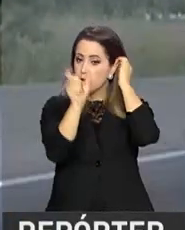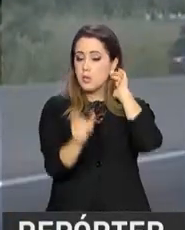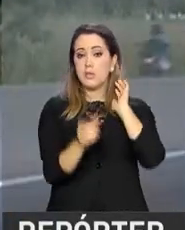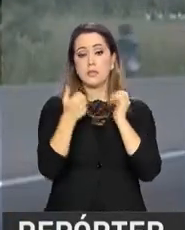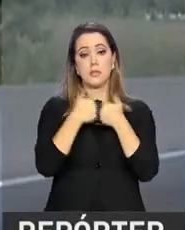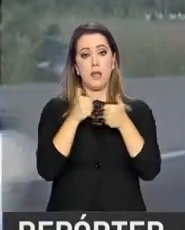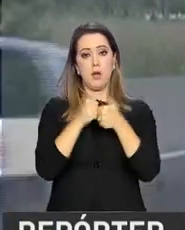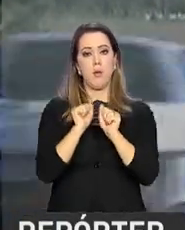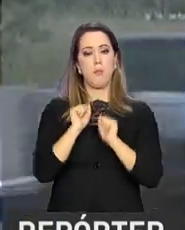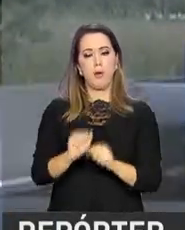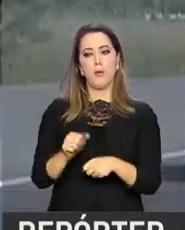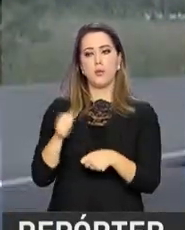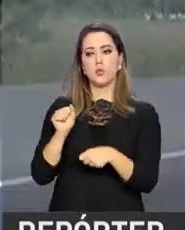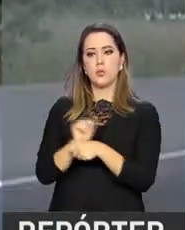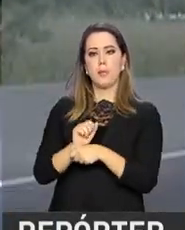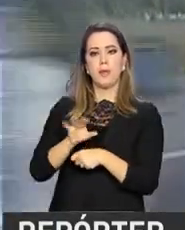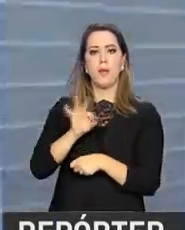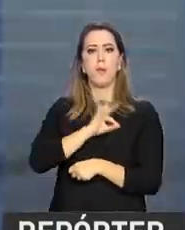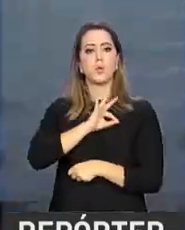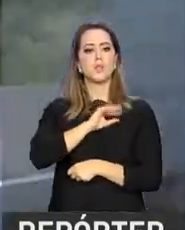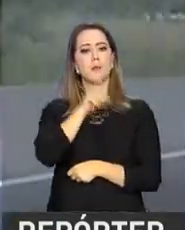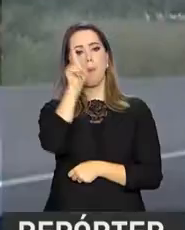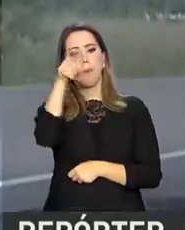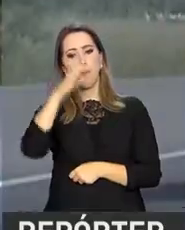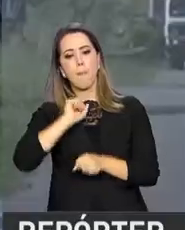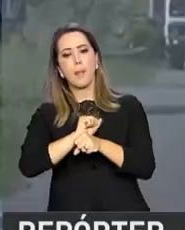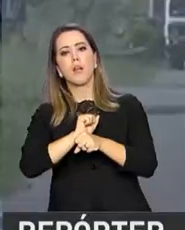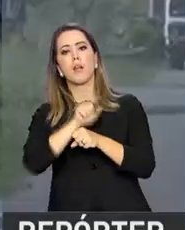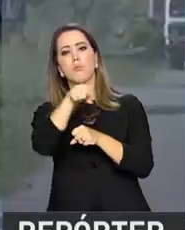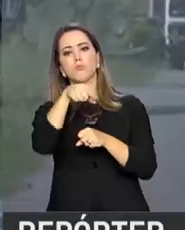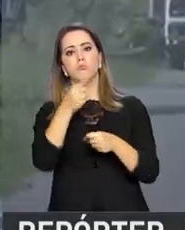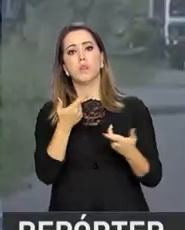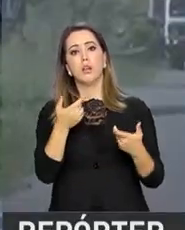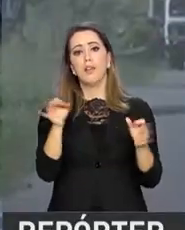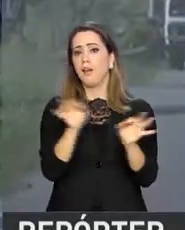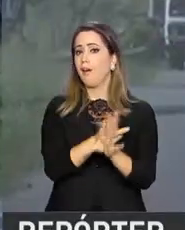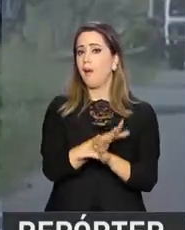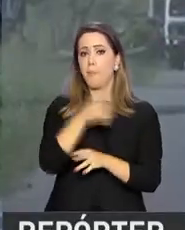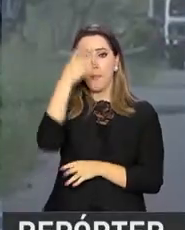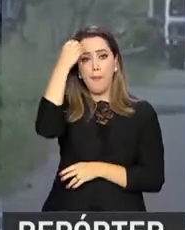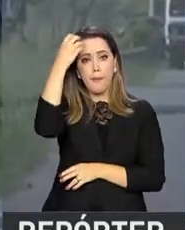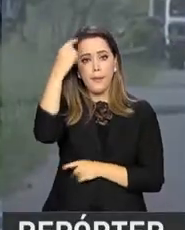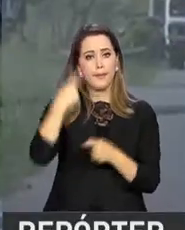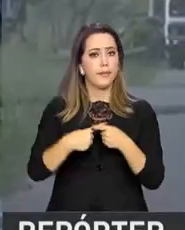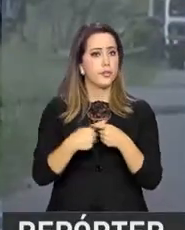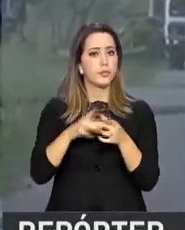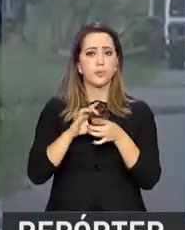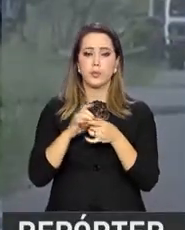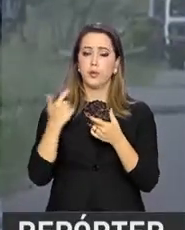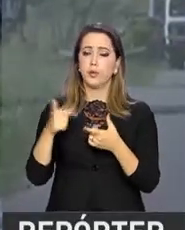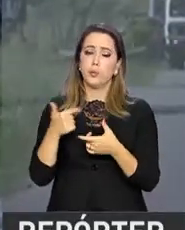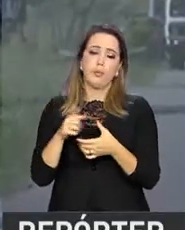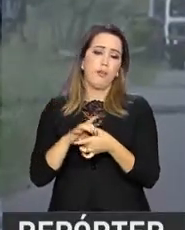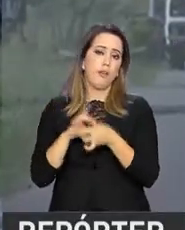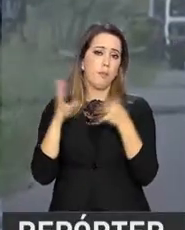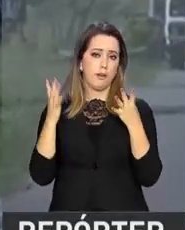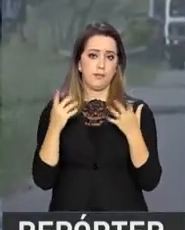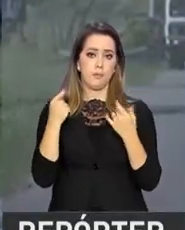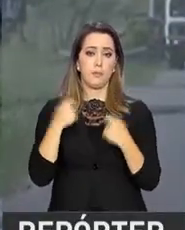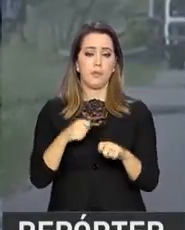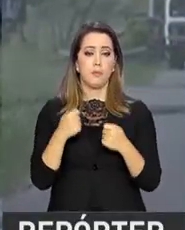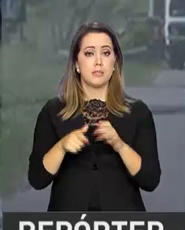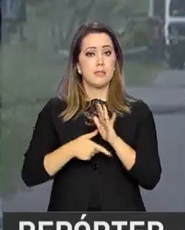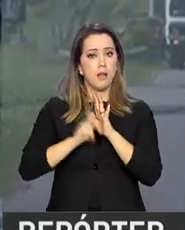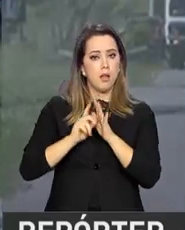parado em qualquer fiscalização da agência ea viagem vai ser interrompida porque é um transporte que não está autorizado é bom lembrar que antes de